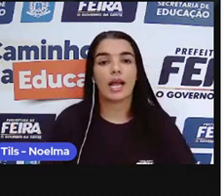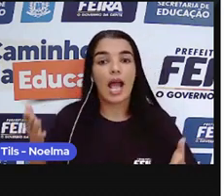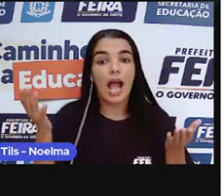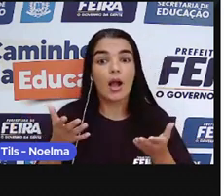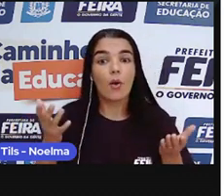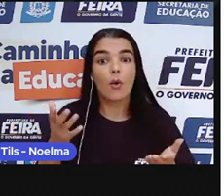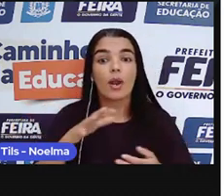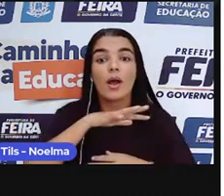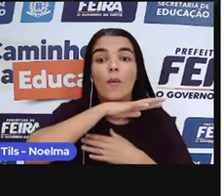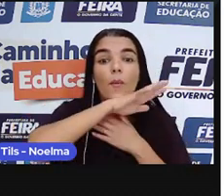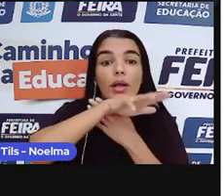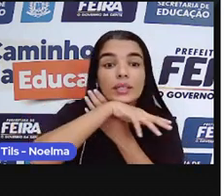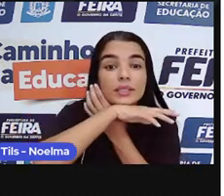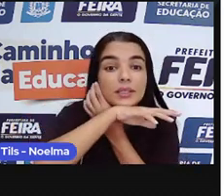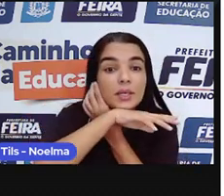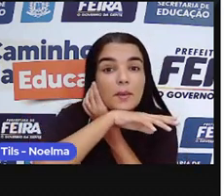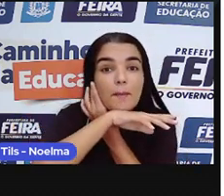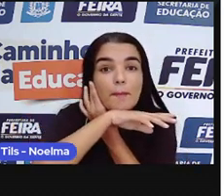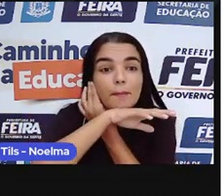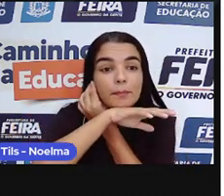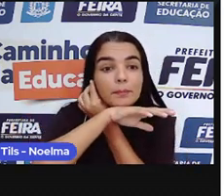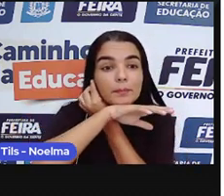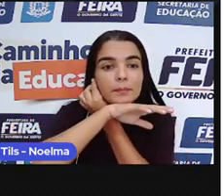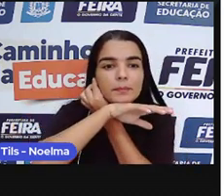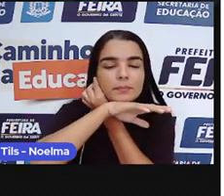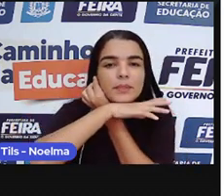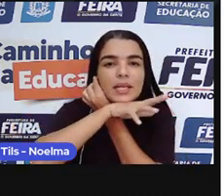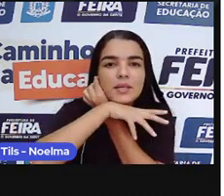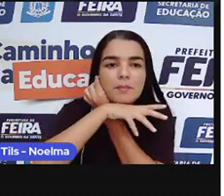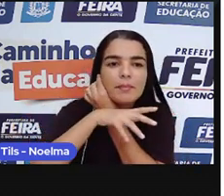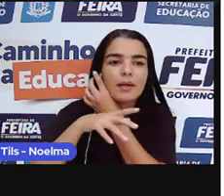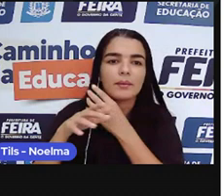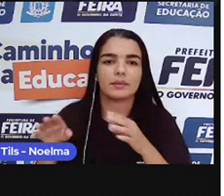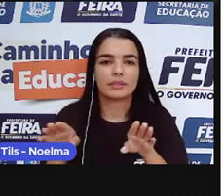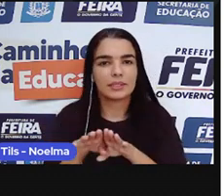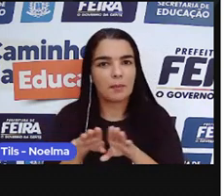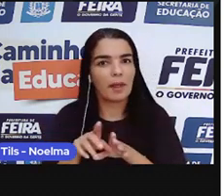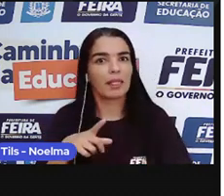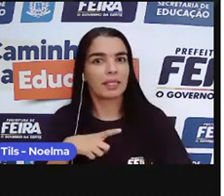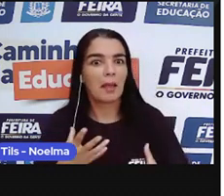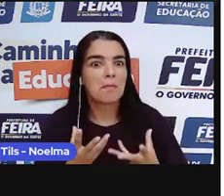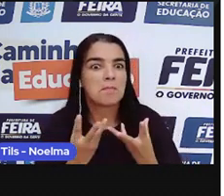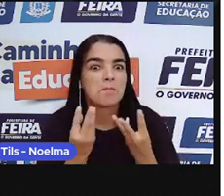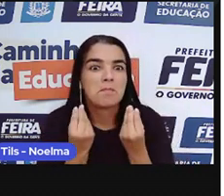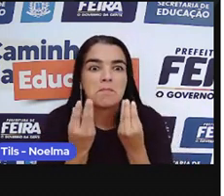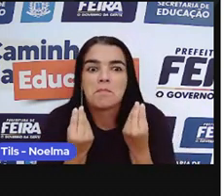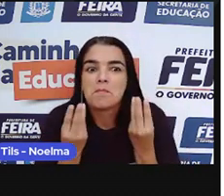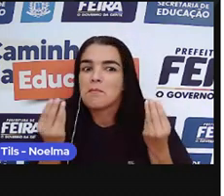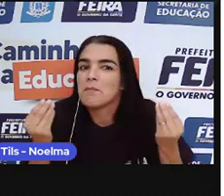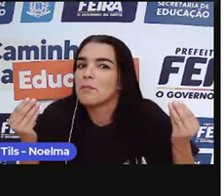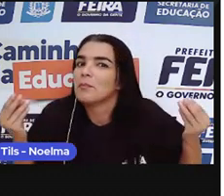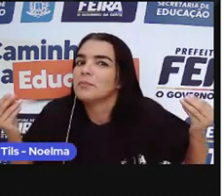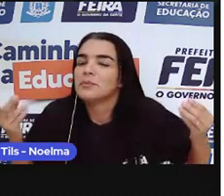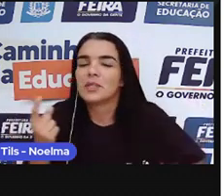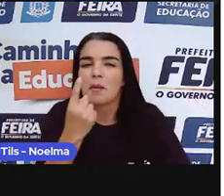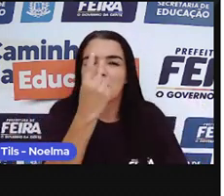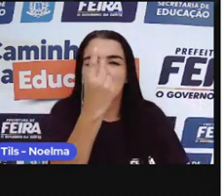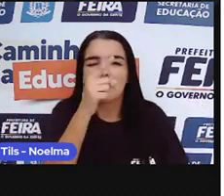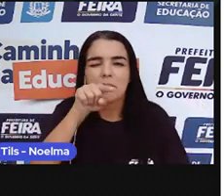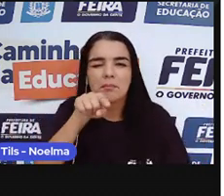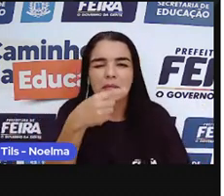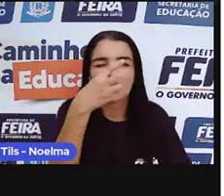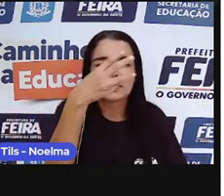fauna amazônica, né, assim como a flora, a fauna amazônica também é bastante diversificada, apresentando cerca aí de